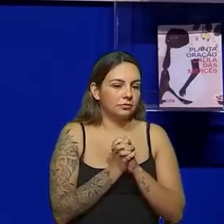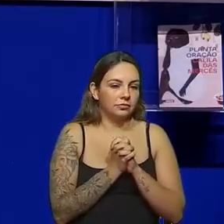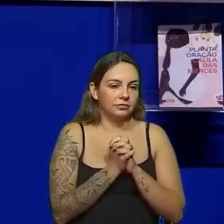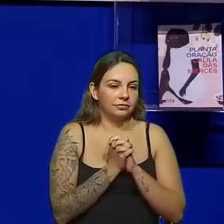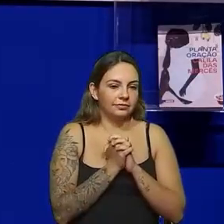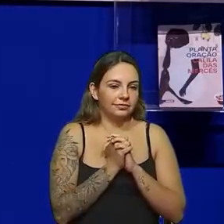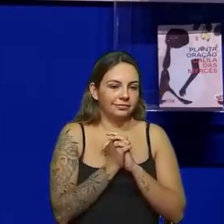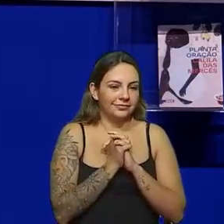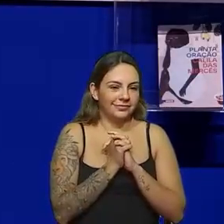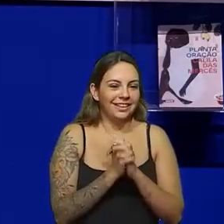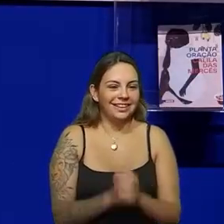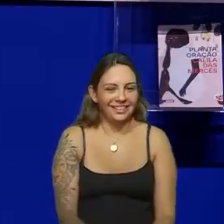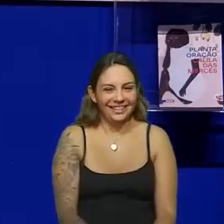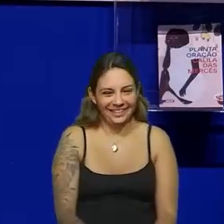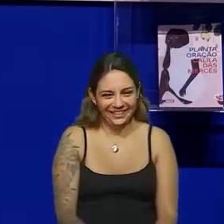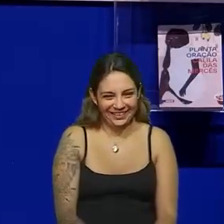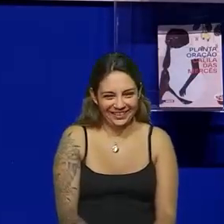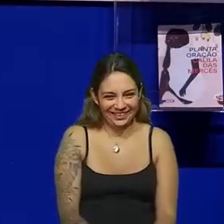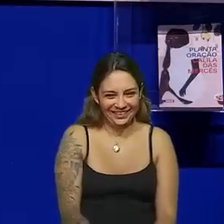já falei demais, obrigado.